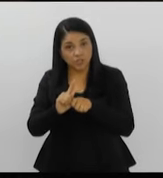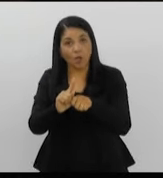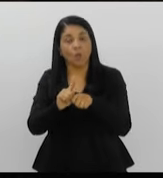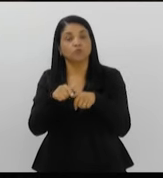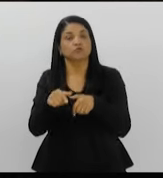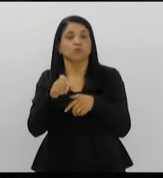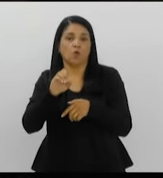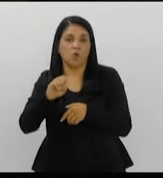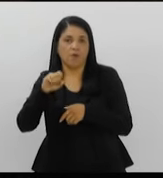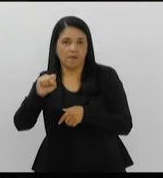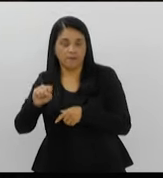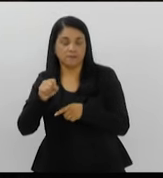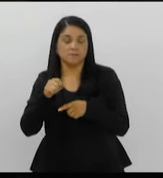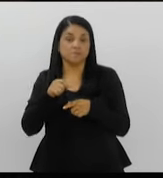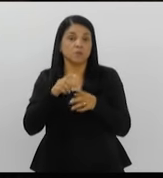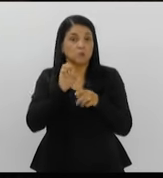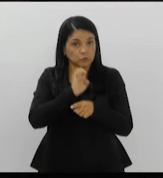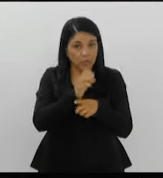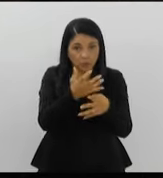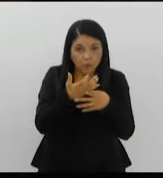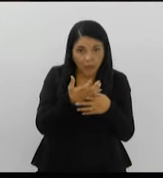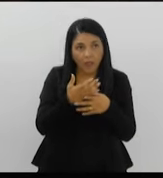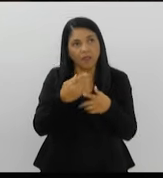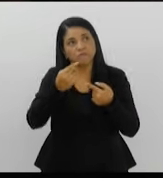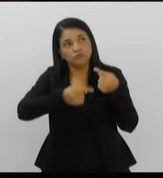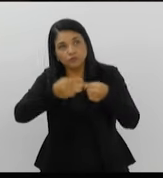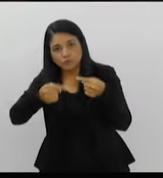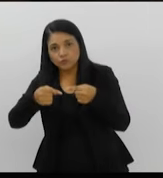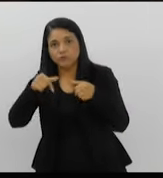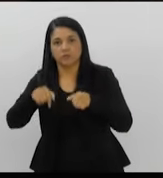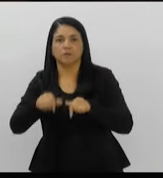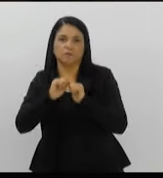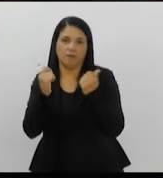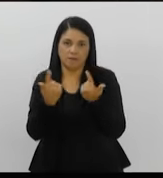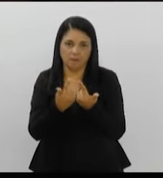isso que o Estado vai querer fazer, ter tempo de discutir isso com essa casa.